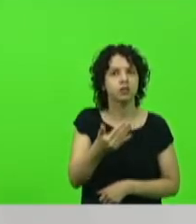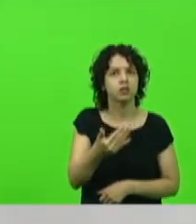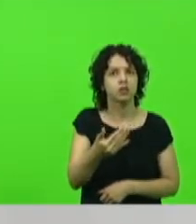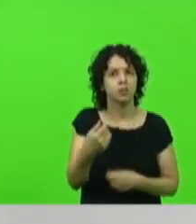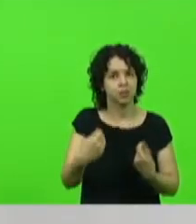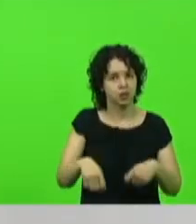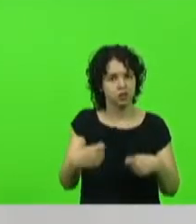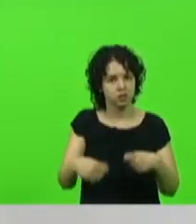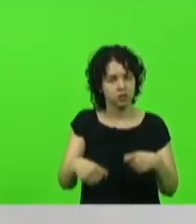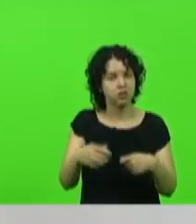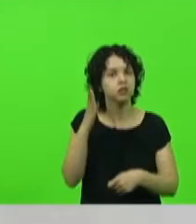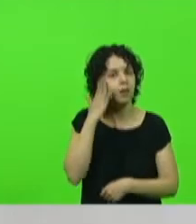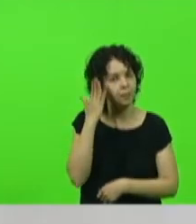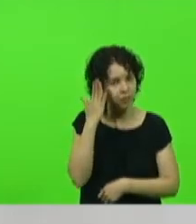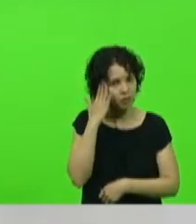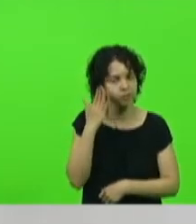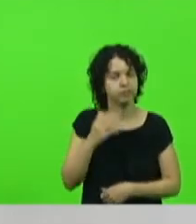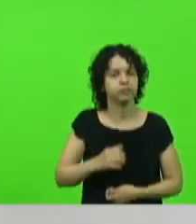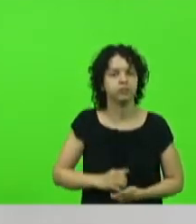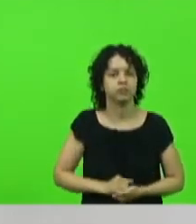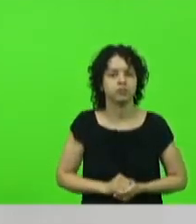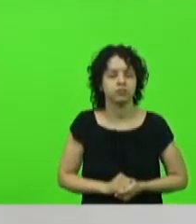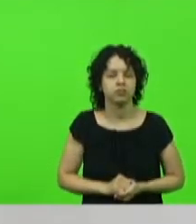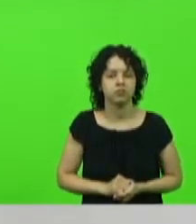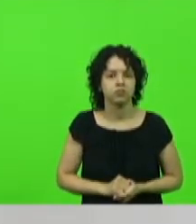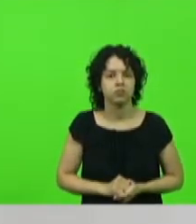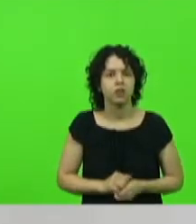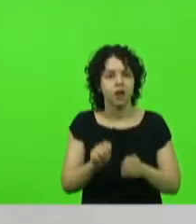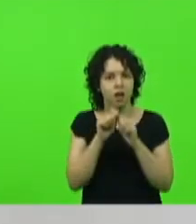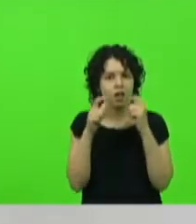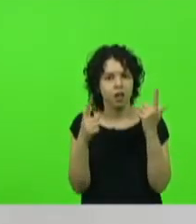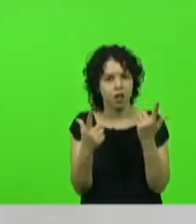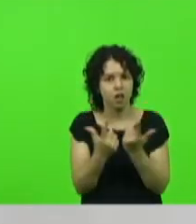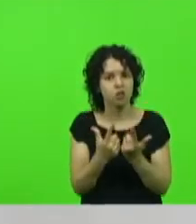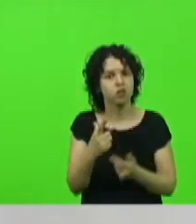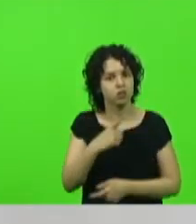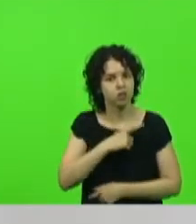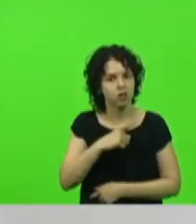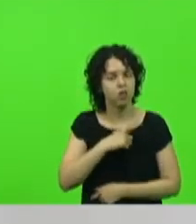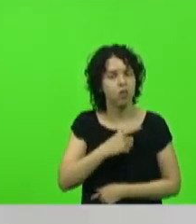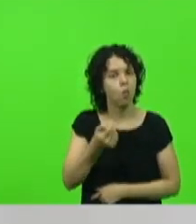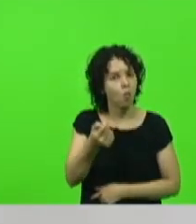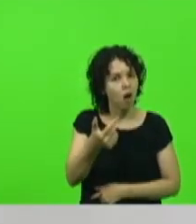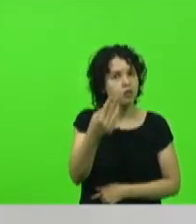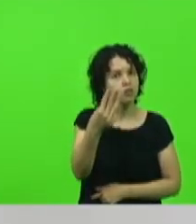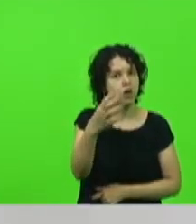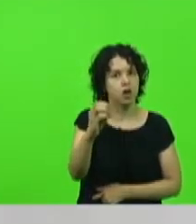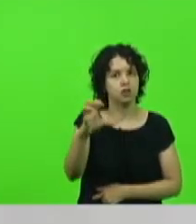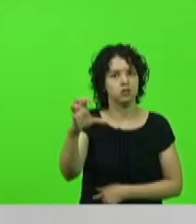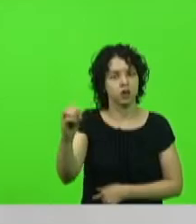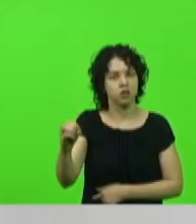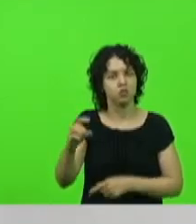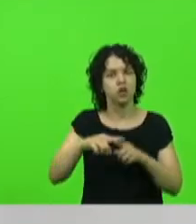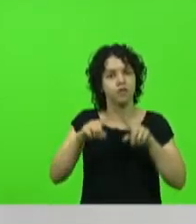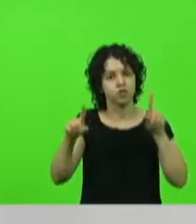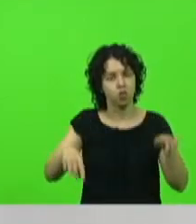mim saber isso. A Alesc tem quase 300 servidores efetivos,